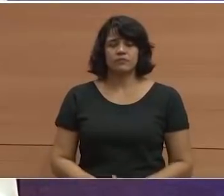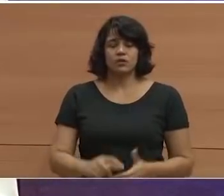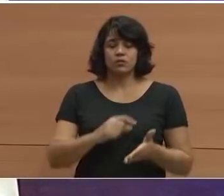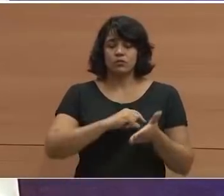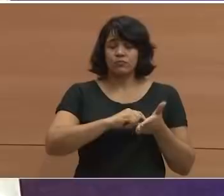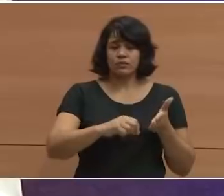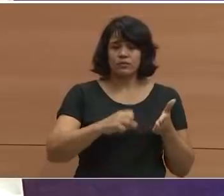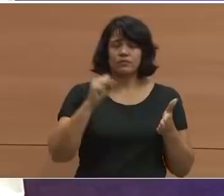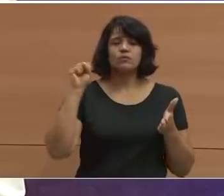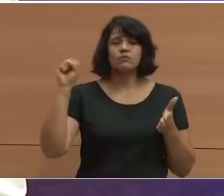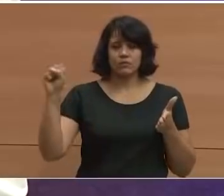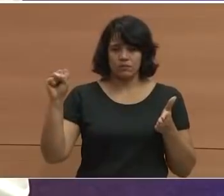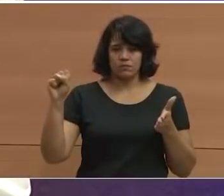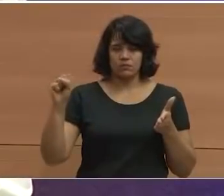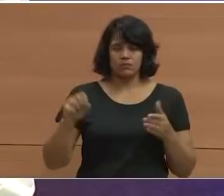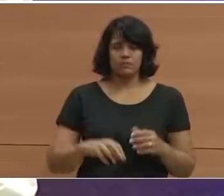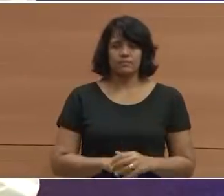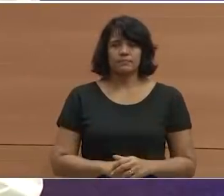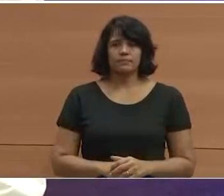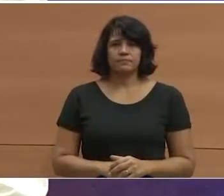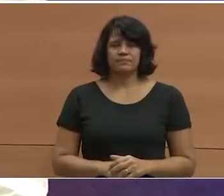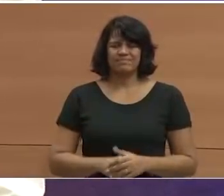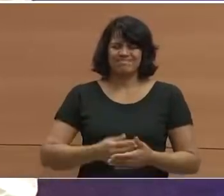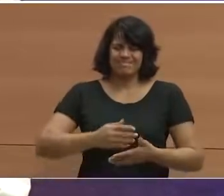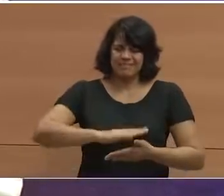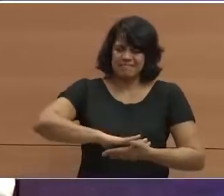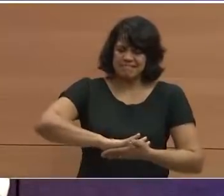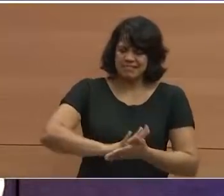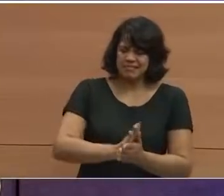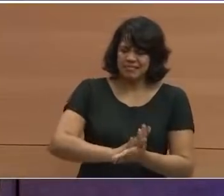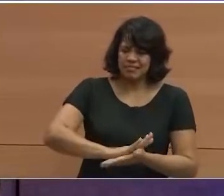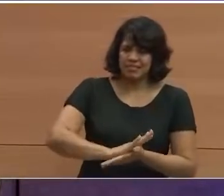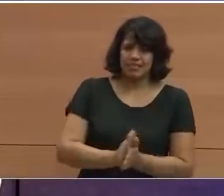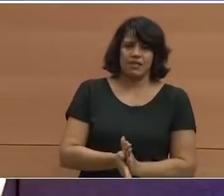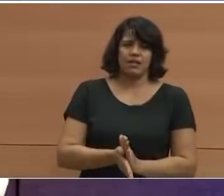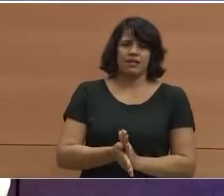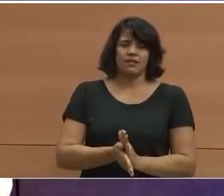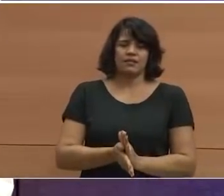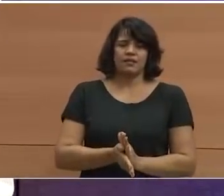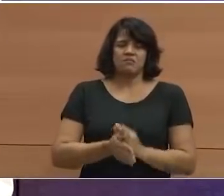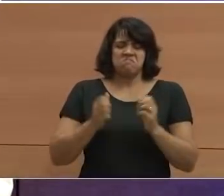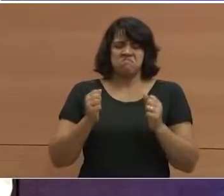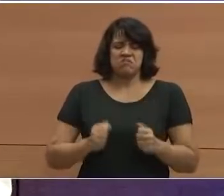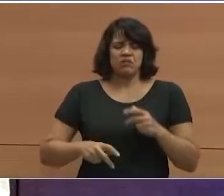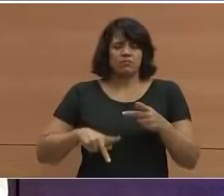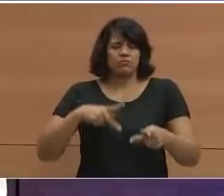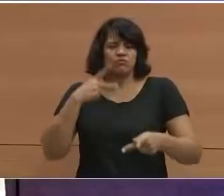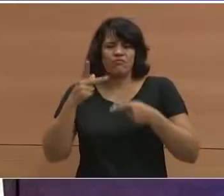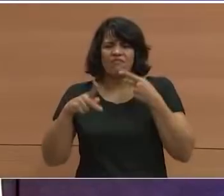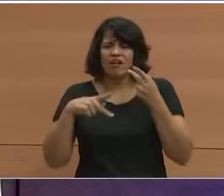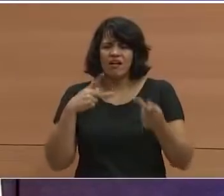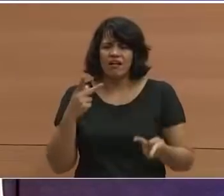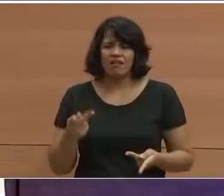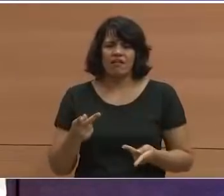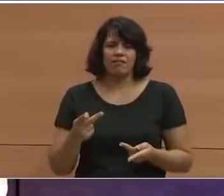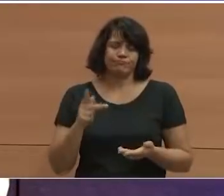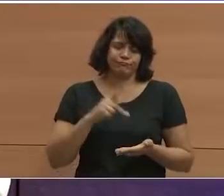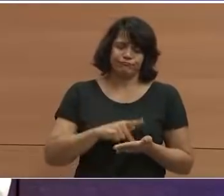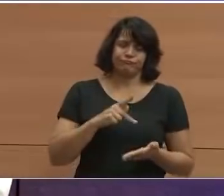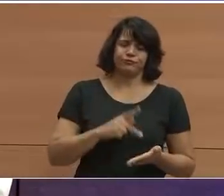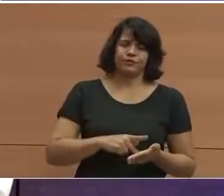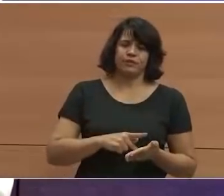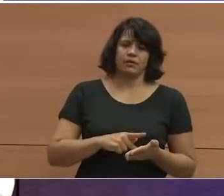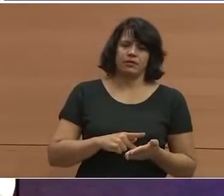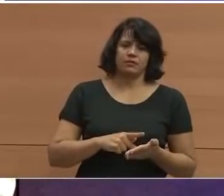versículo 8. Porque nada podemos contra a verdade, senão em favor da própria verdade. Porque